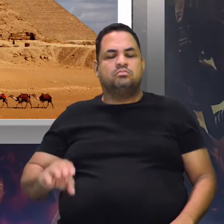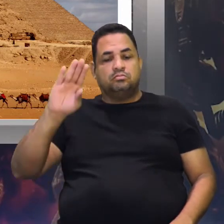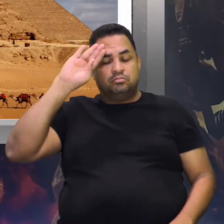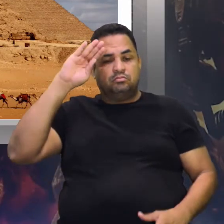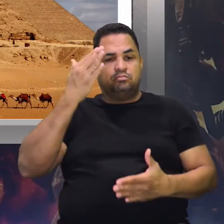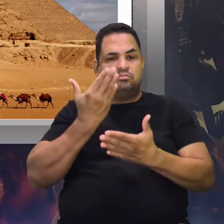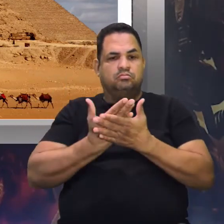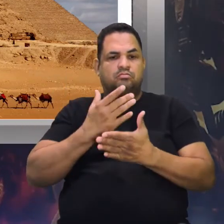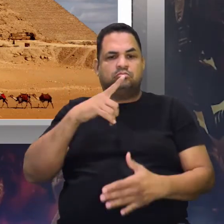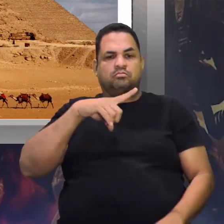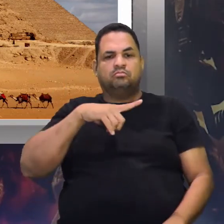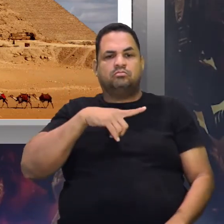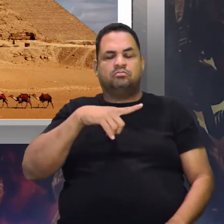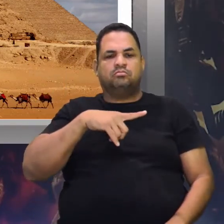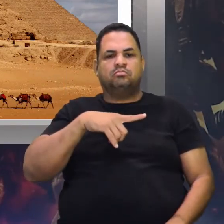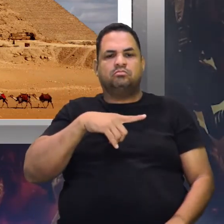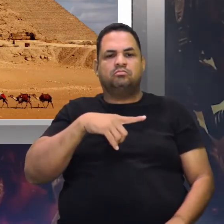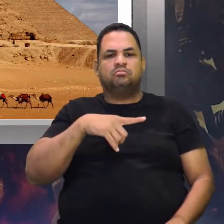que existiria